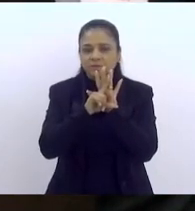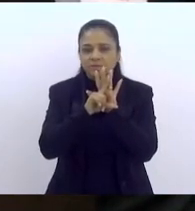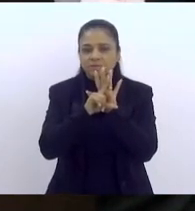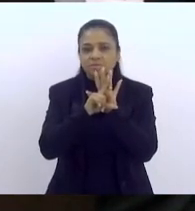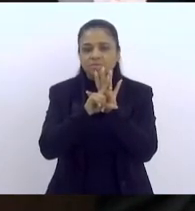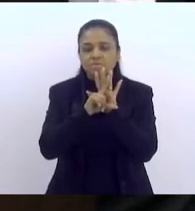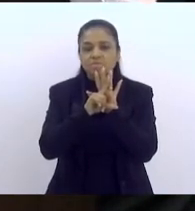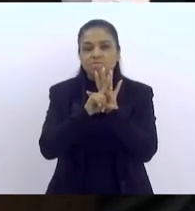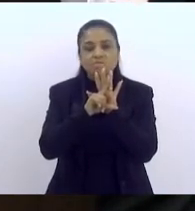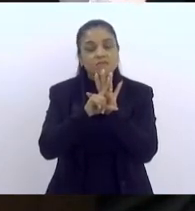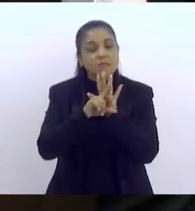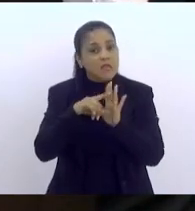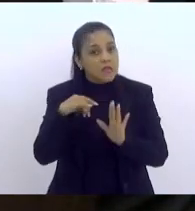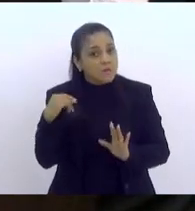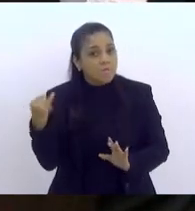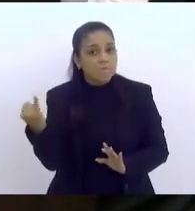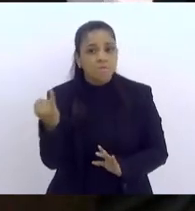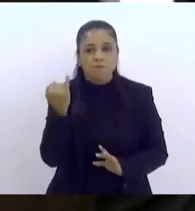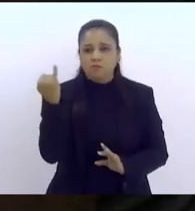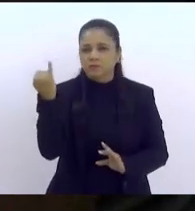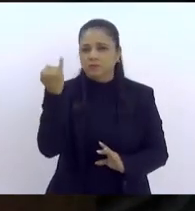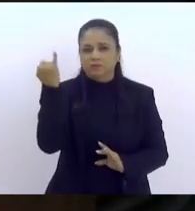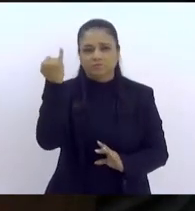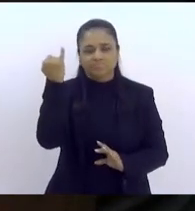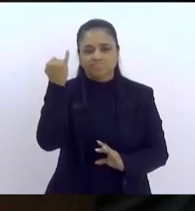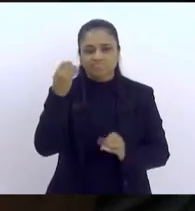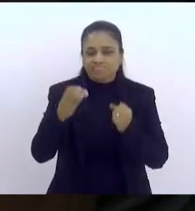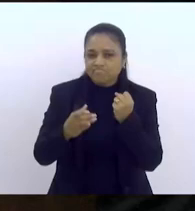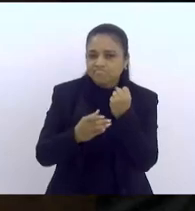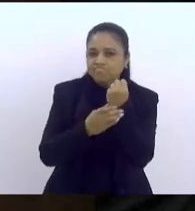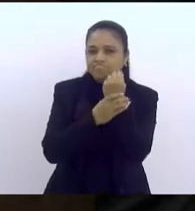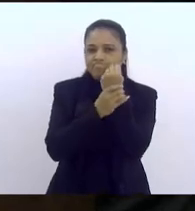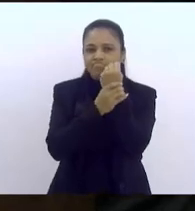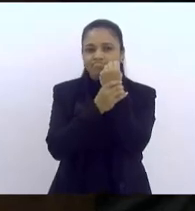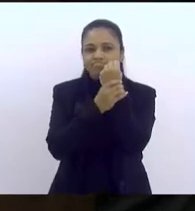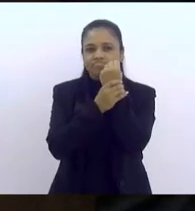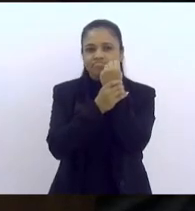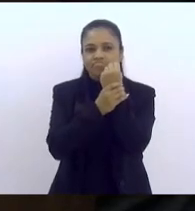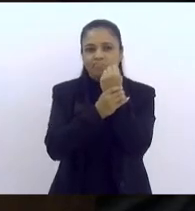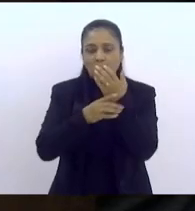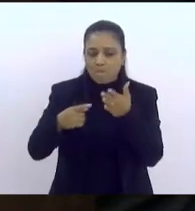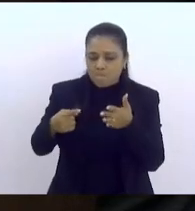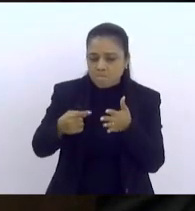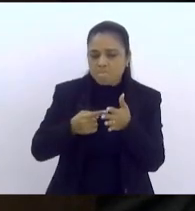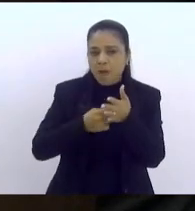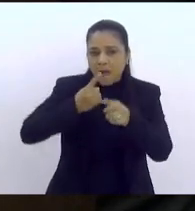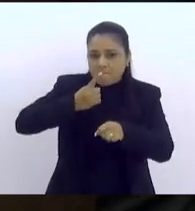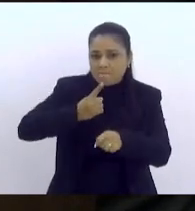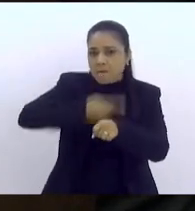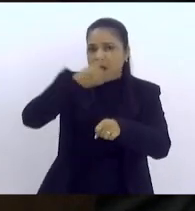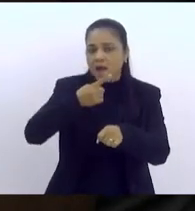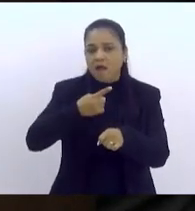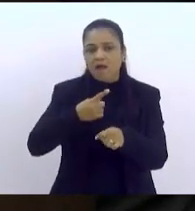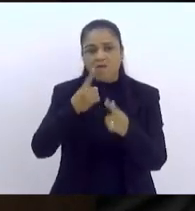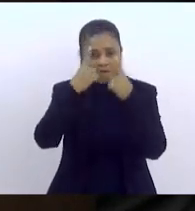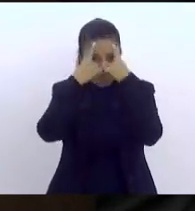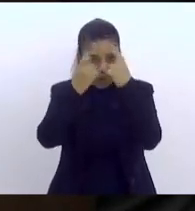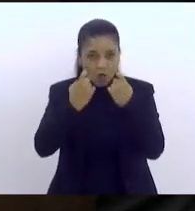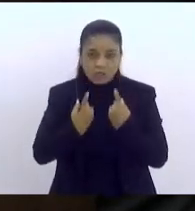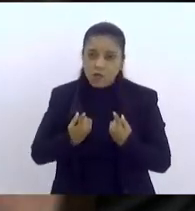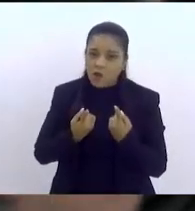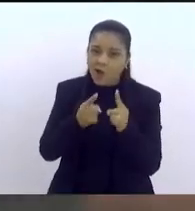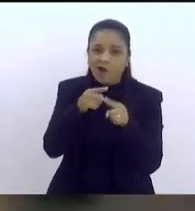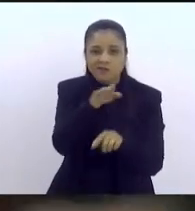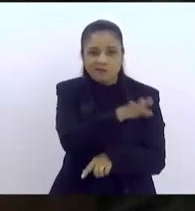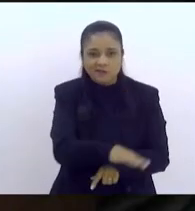Esse projeto muito importante, que garante a questão da notificação compulsória em casos de violência contra crianças